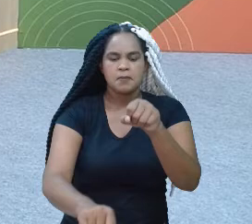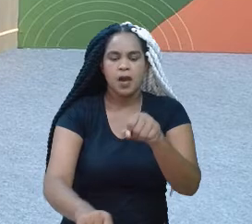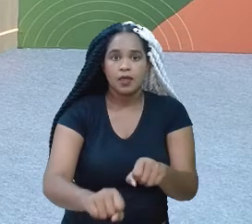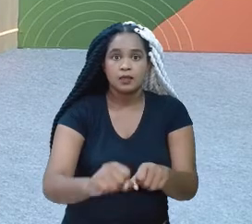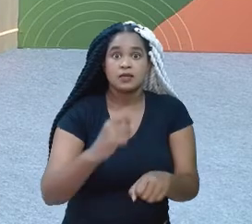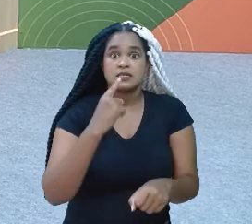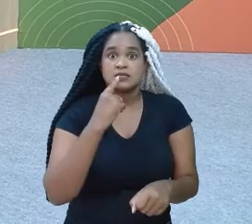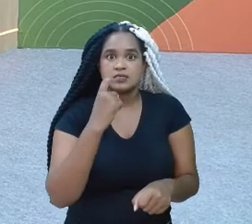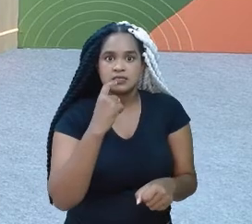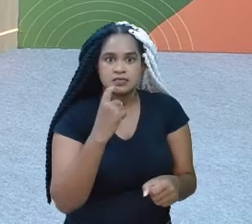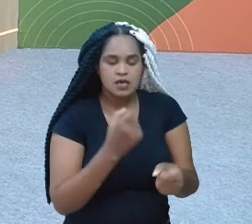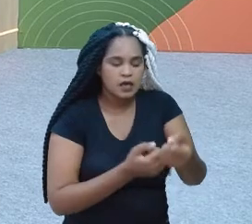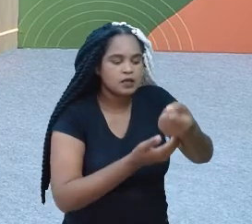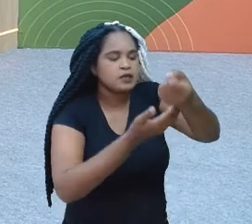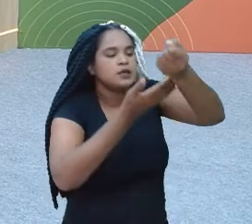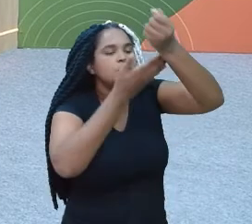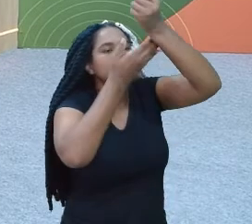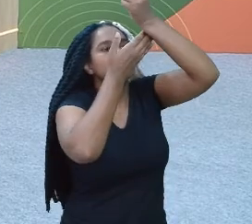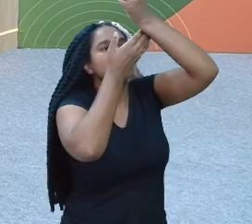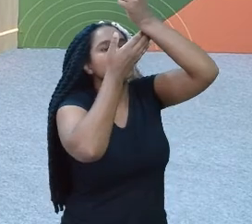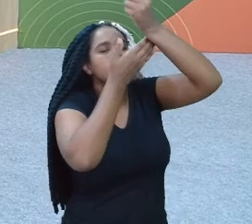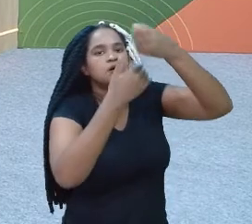mundialmente e aqui no Brasil